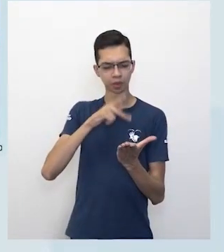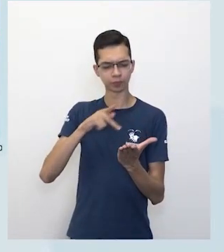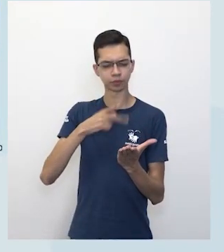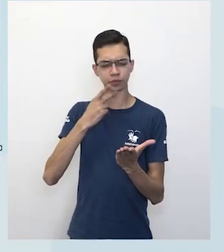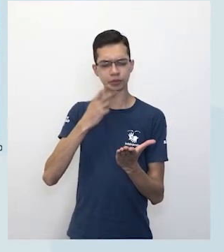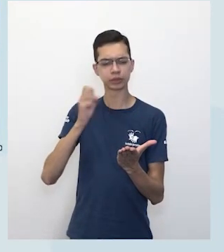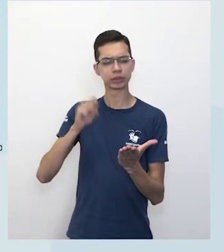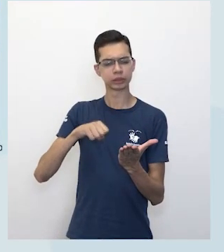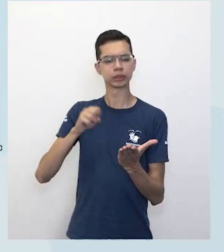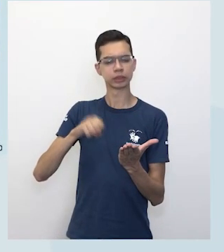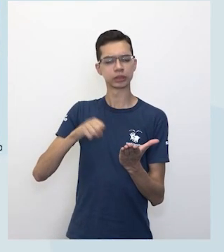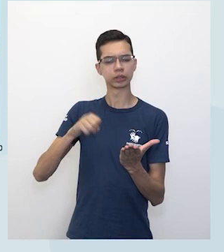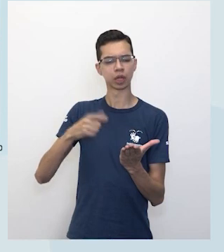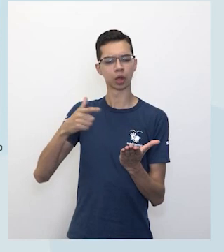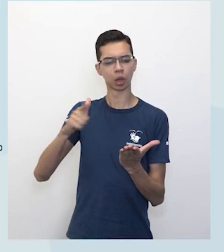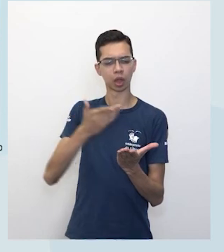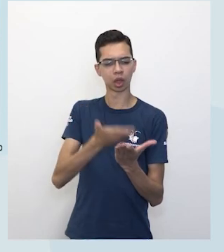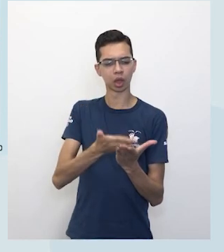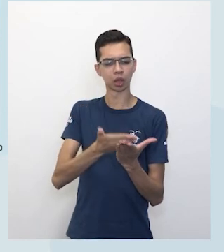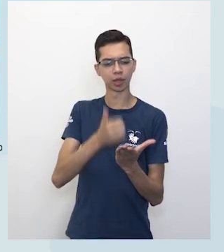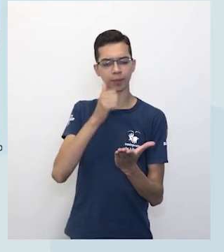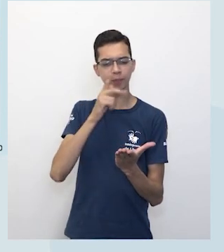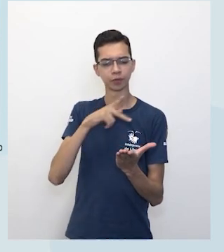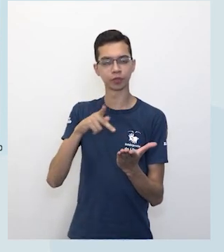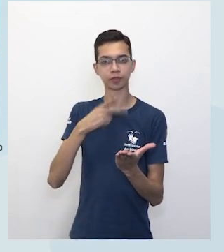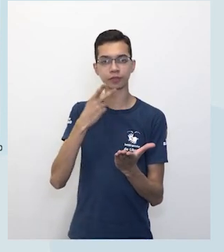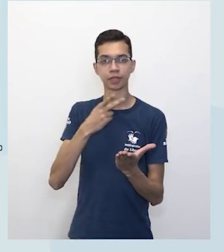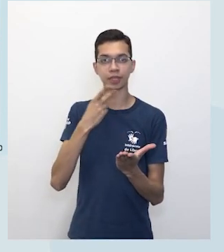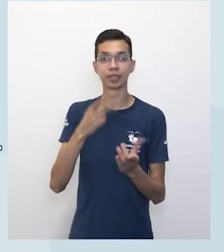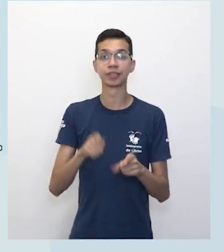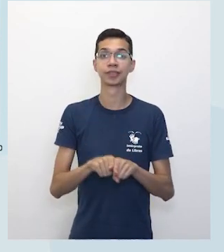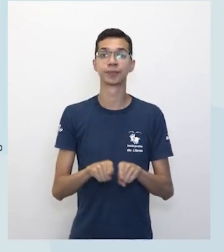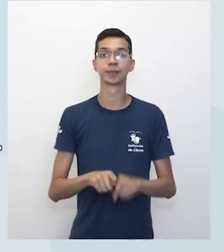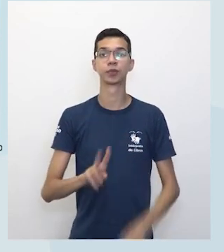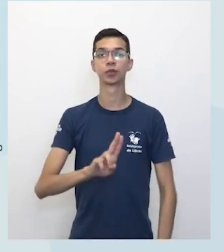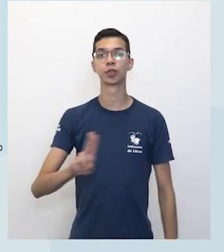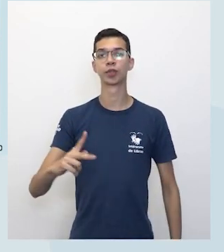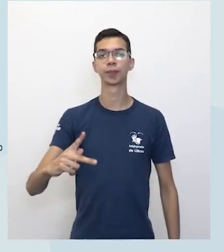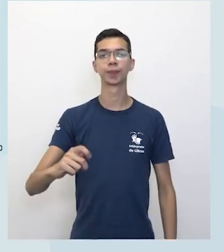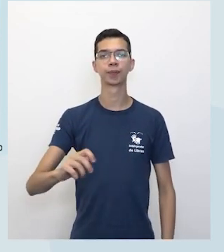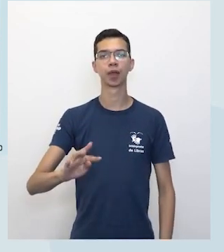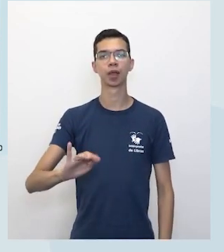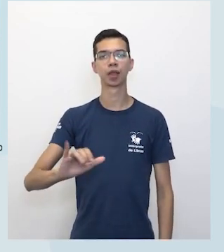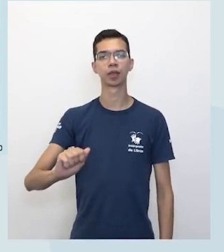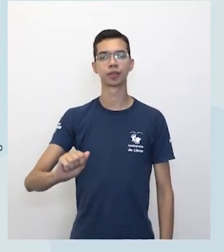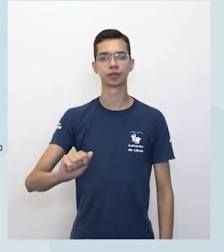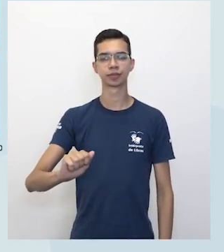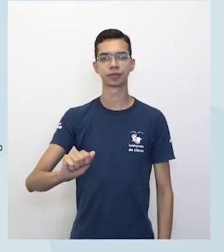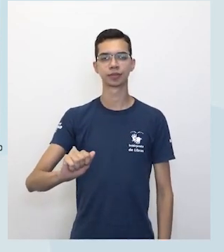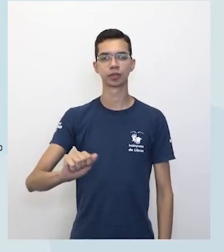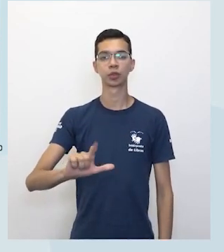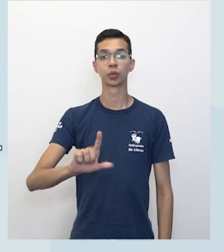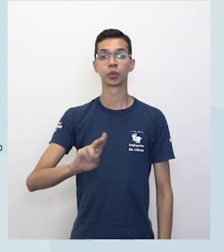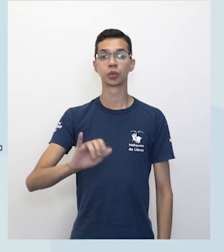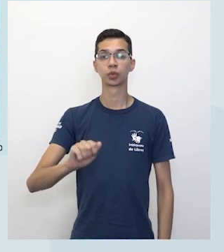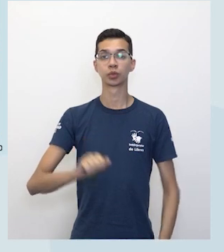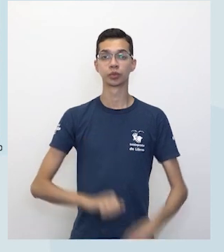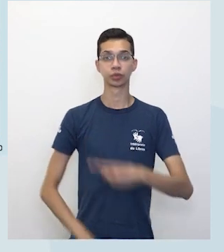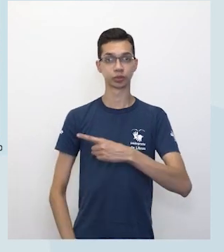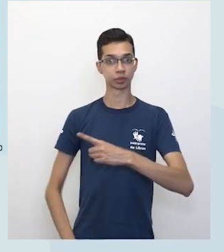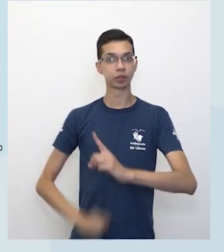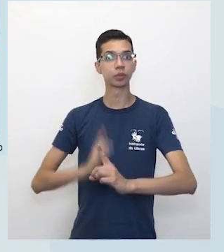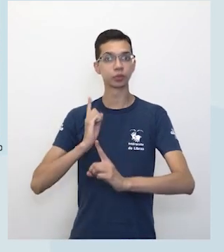Na outra aula, a professora Ana Paula disse. Professora Patrícia. A Luzia foi encontrada.